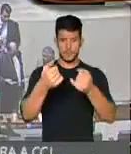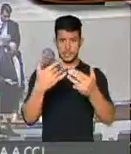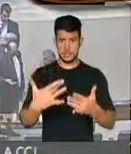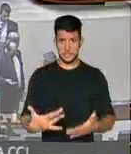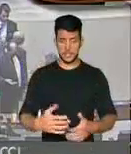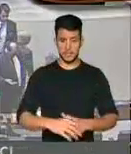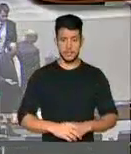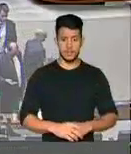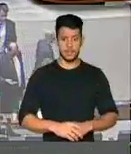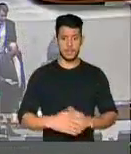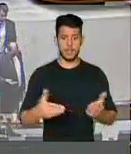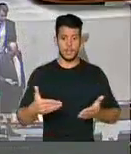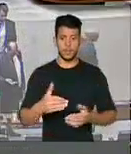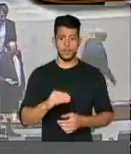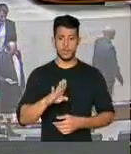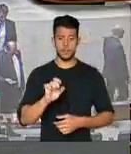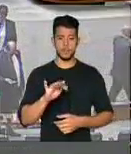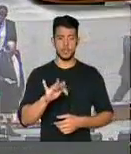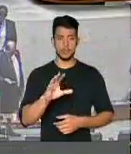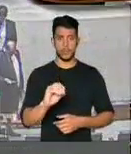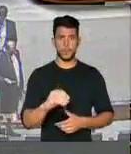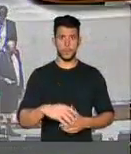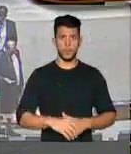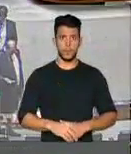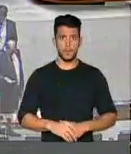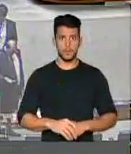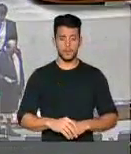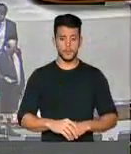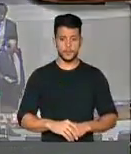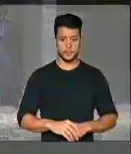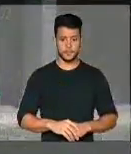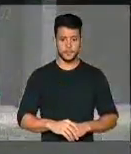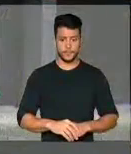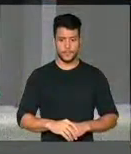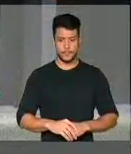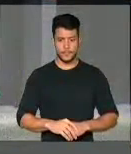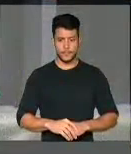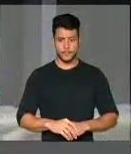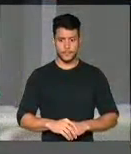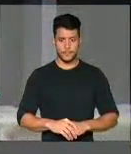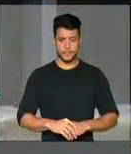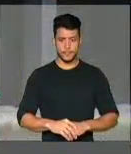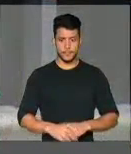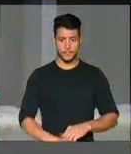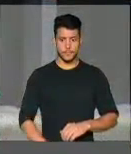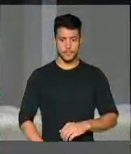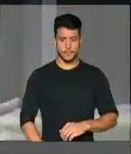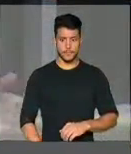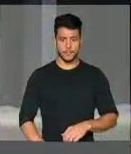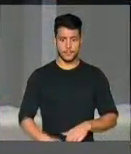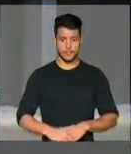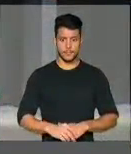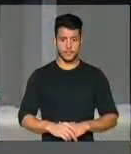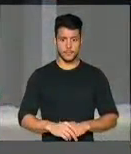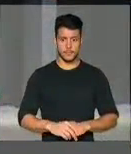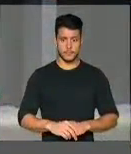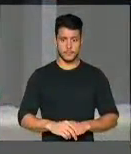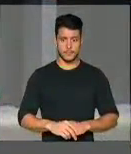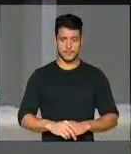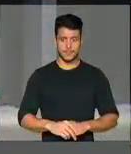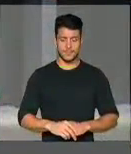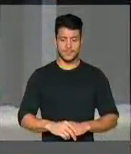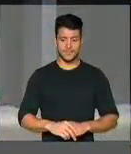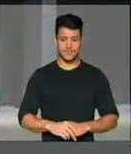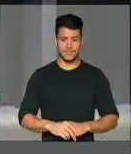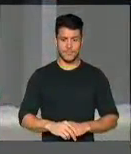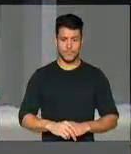sobre elas, mas deputado Bebeto, do PSB na tribuna. Governo federal, mais uma vez, aliás,